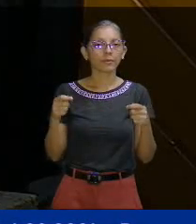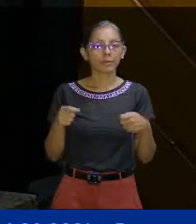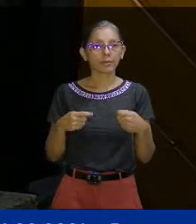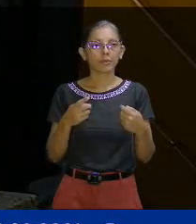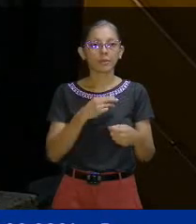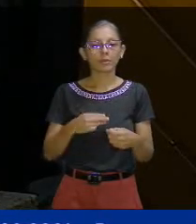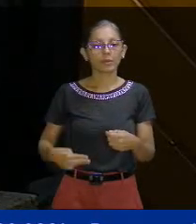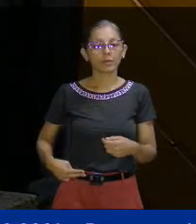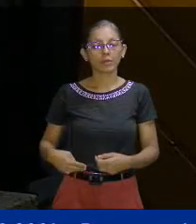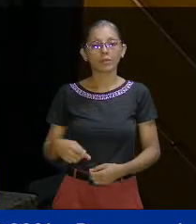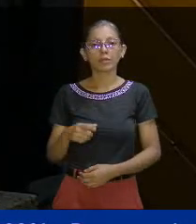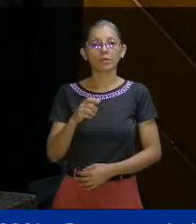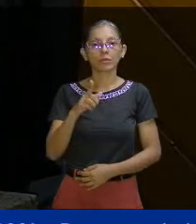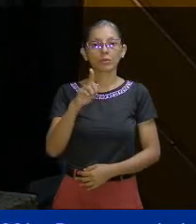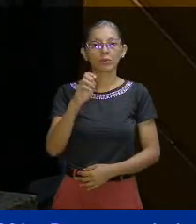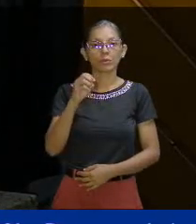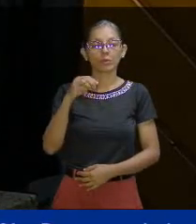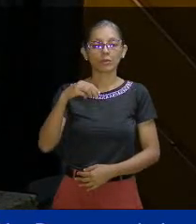RESP